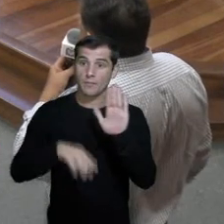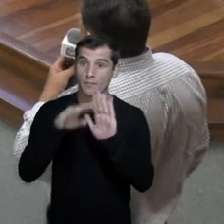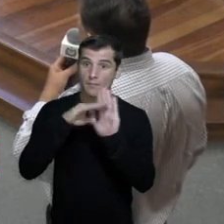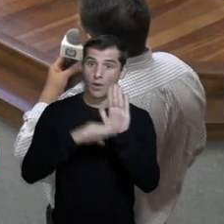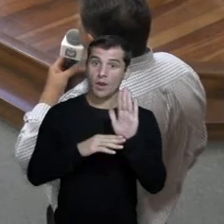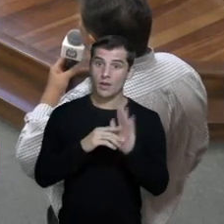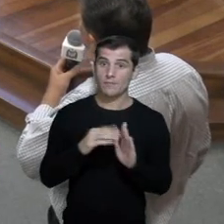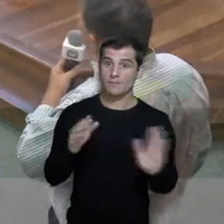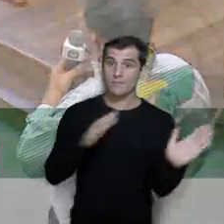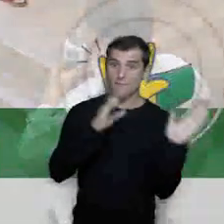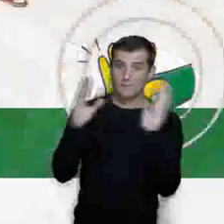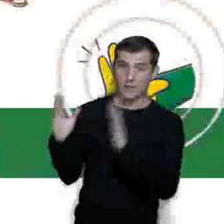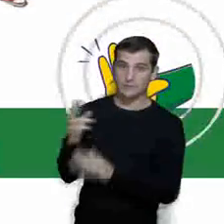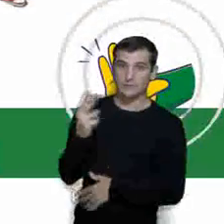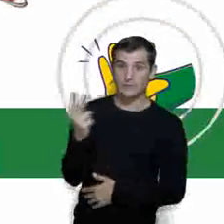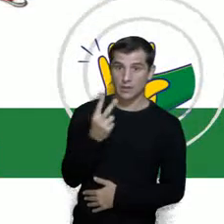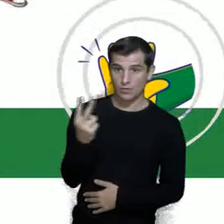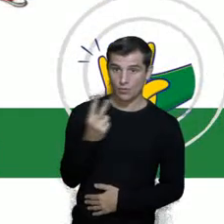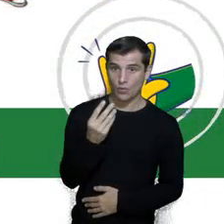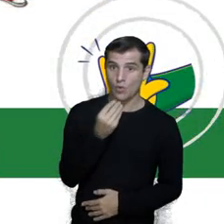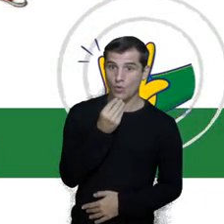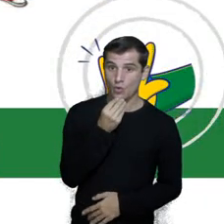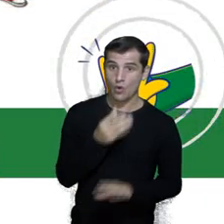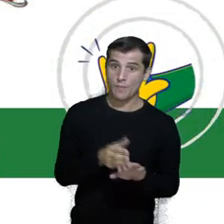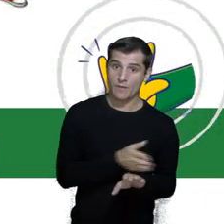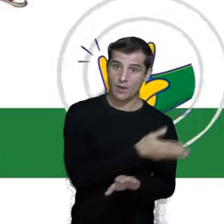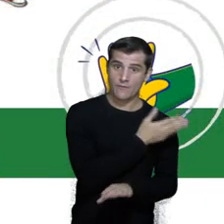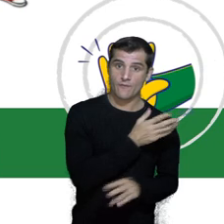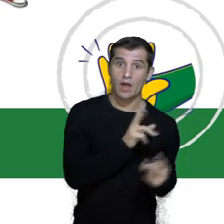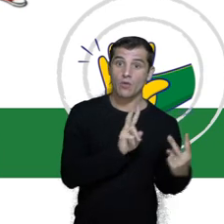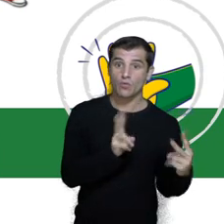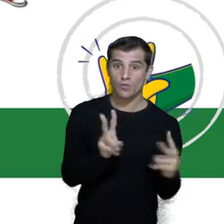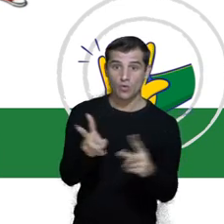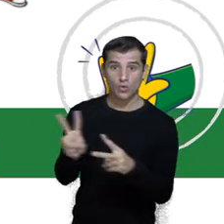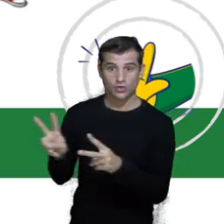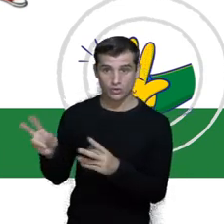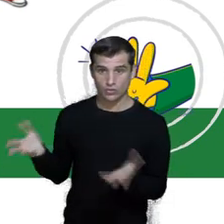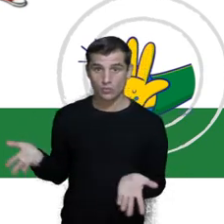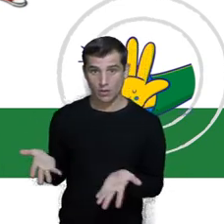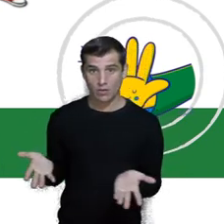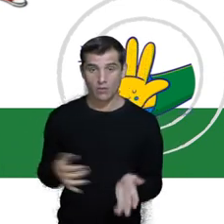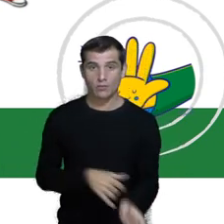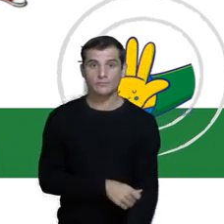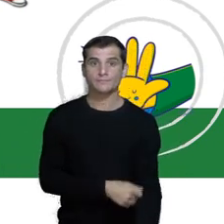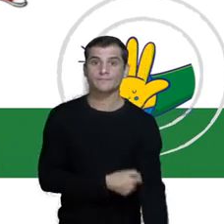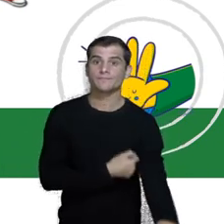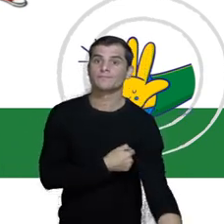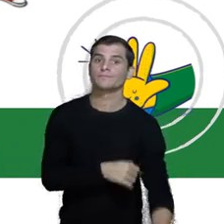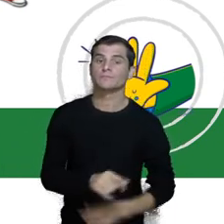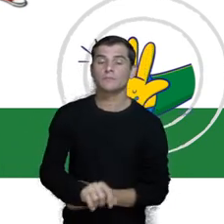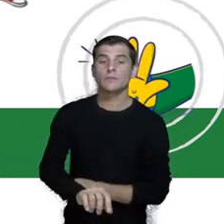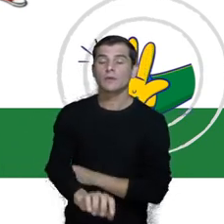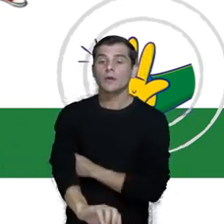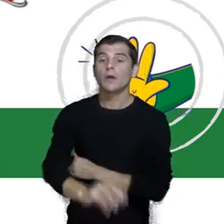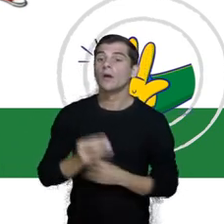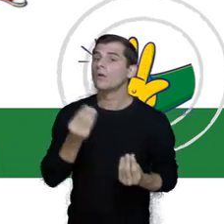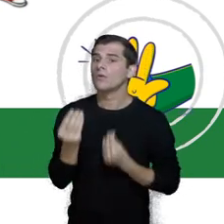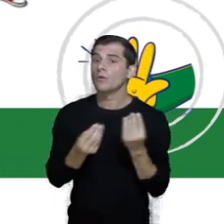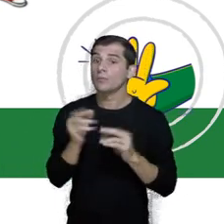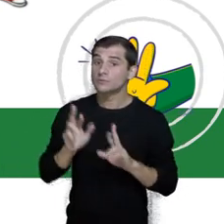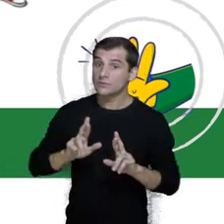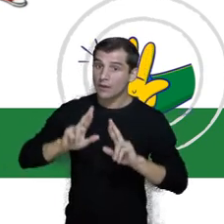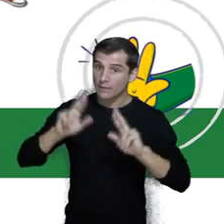continuidade lógicamente ele Visa algo qual seria a grande diferença do que você tem a ver com corrupção para